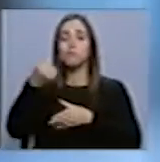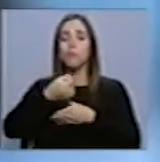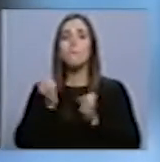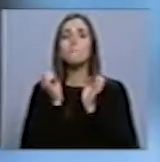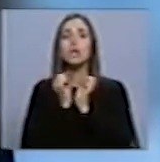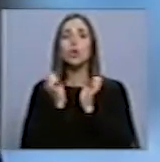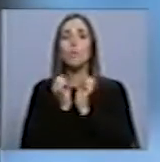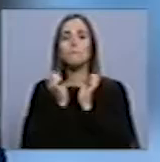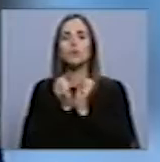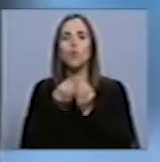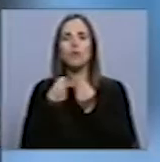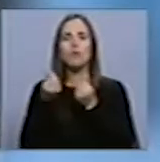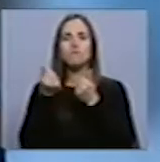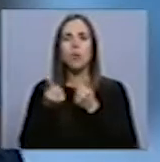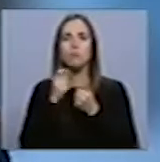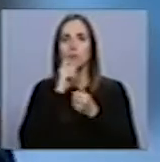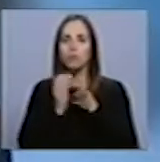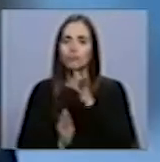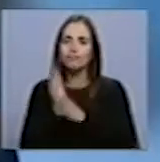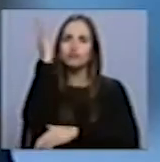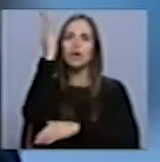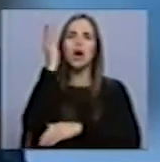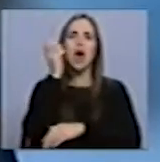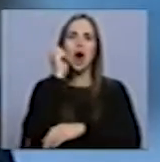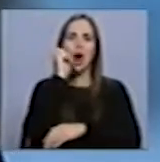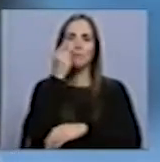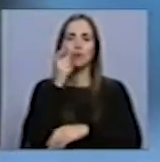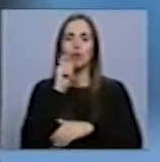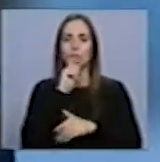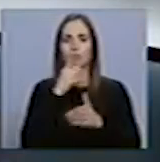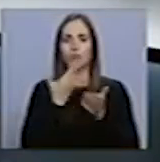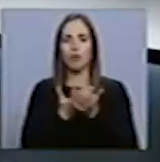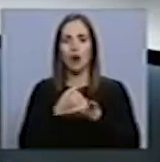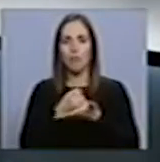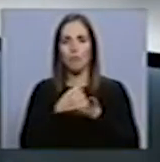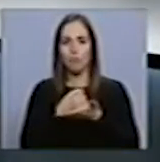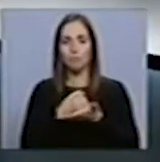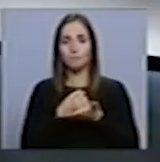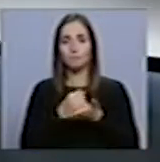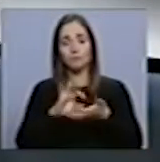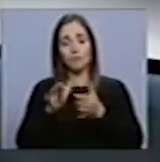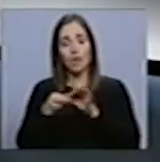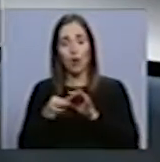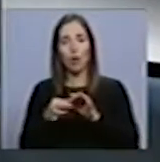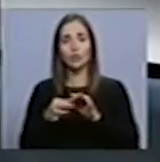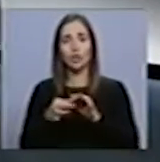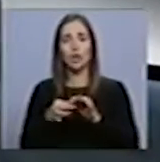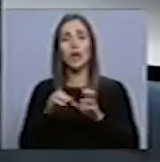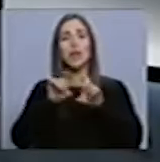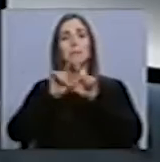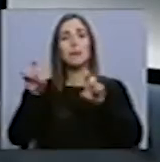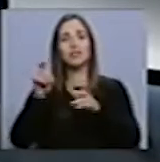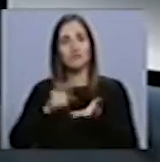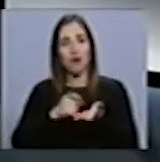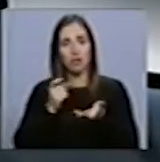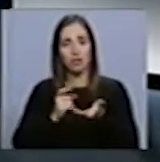melhor qualidade para ter um crescimento mais rápido e para poder realmente acompanhada lógica da necessidade das empresas as